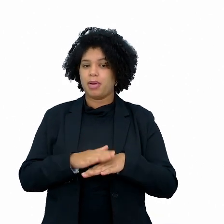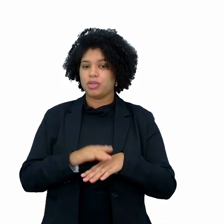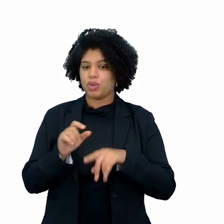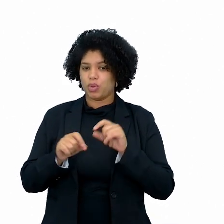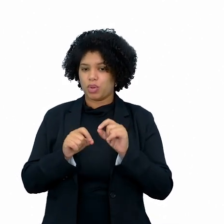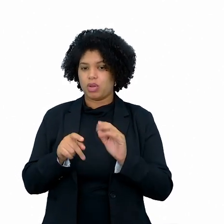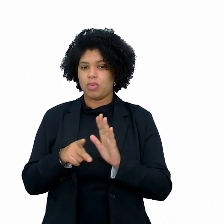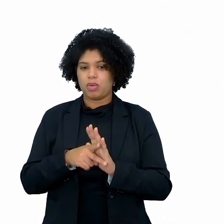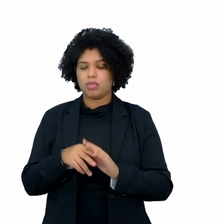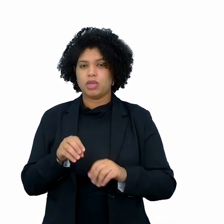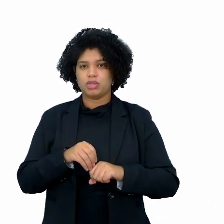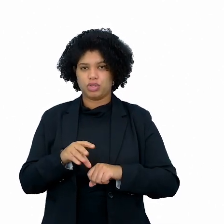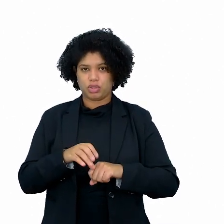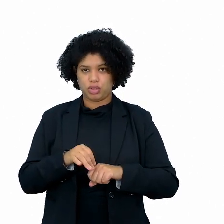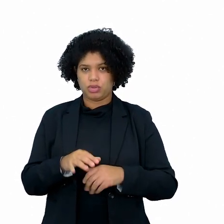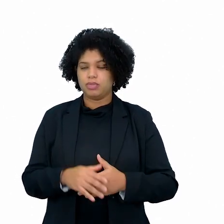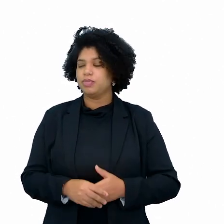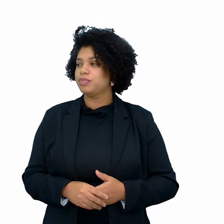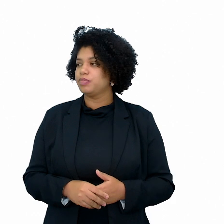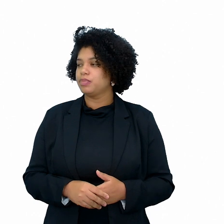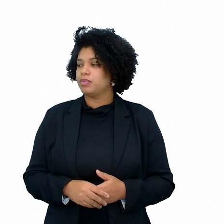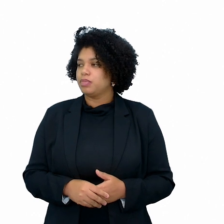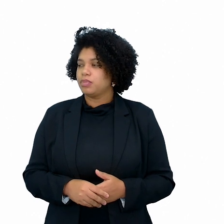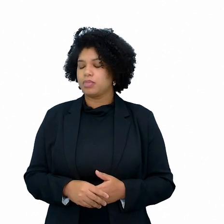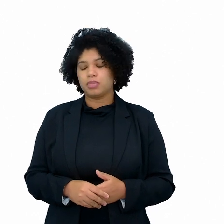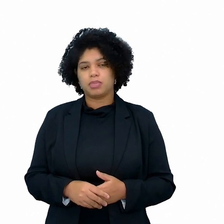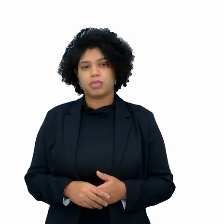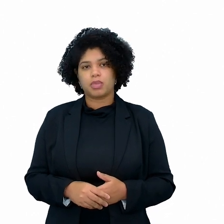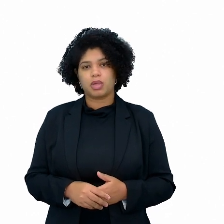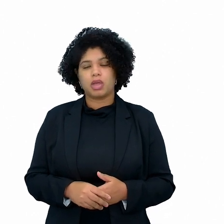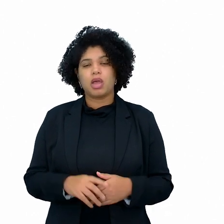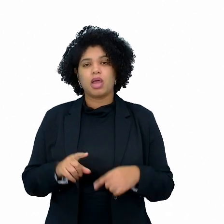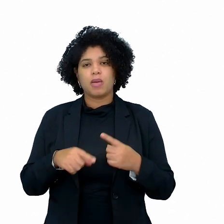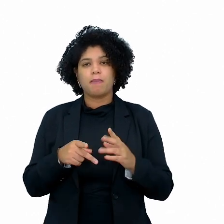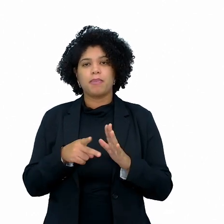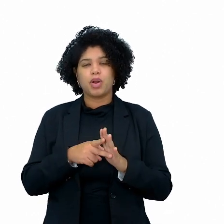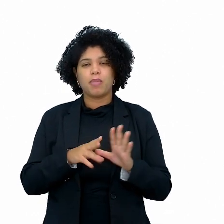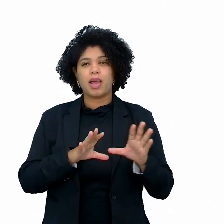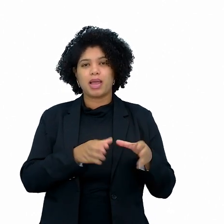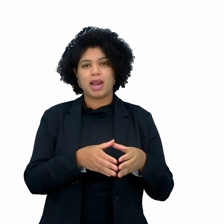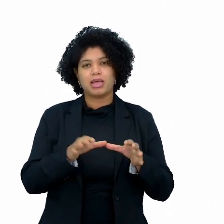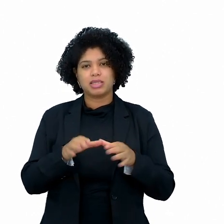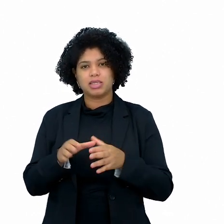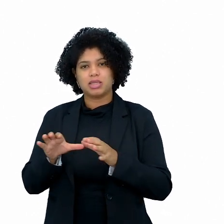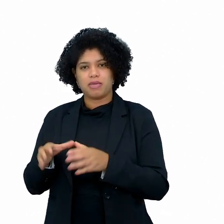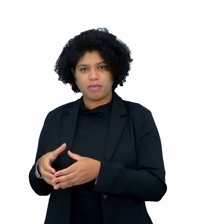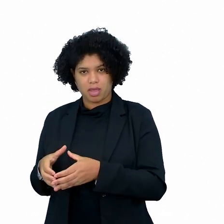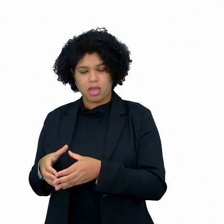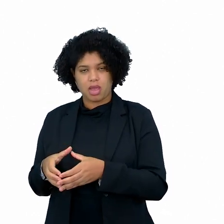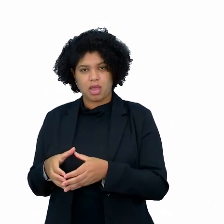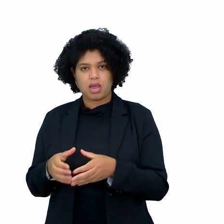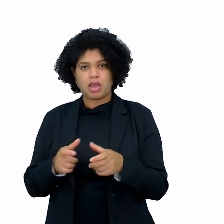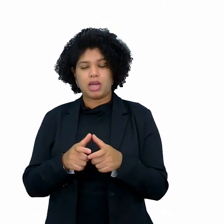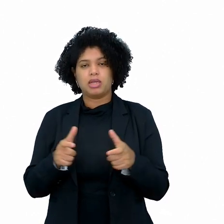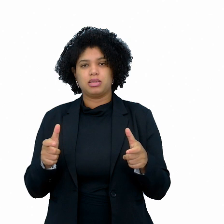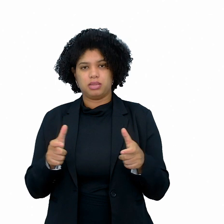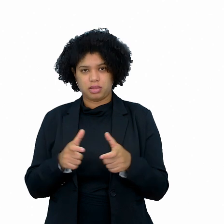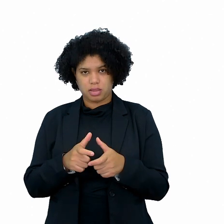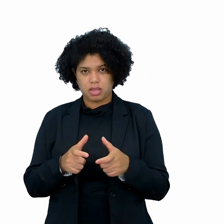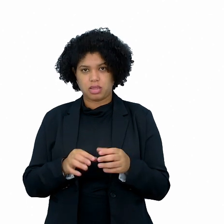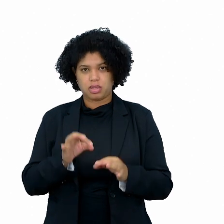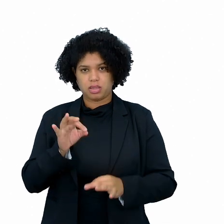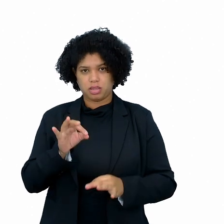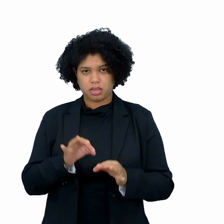nossa sugestão aqui se encontra na ação de classificar as grandezas físicas e suas unidades de